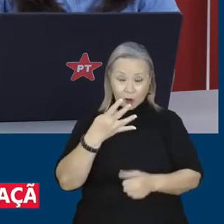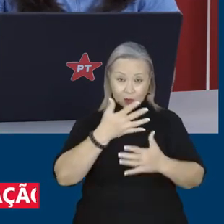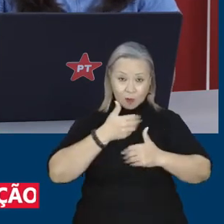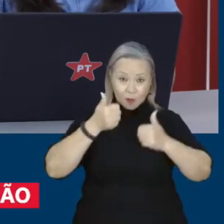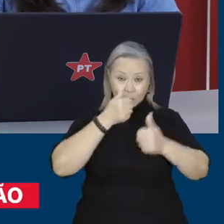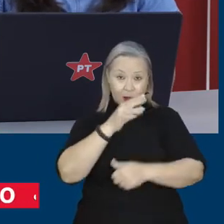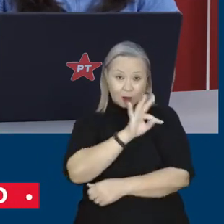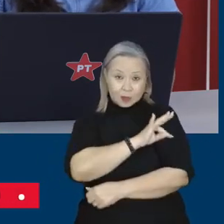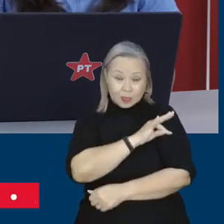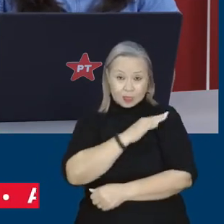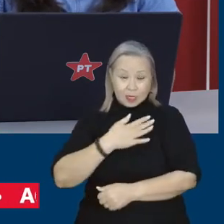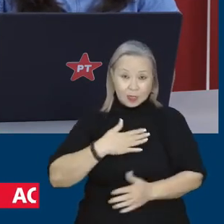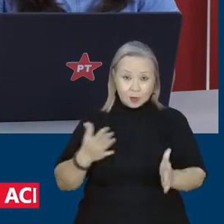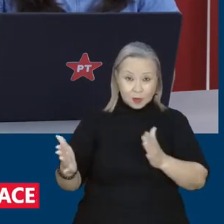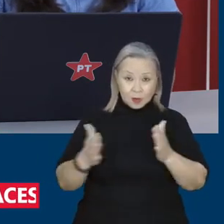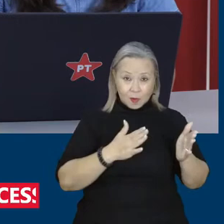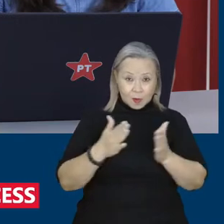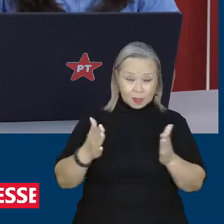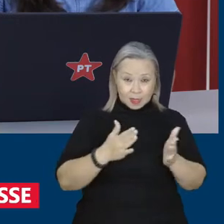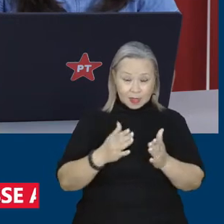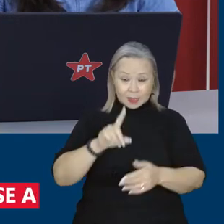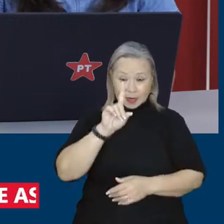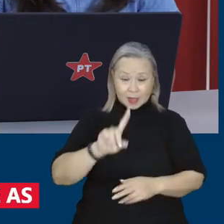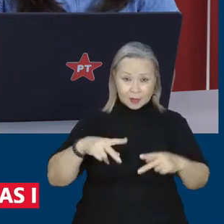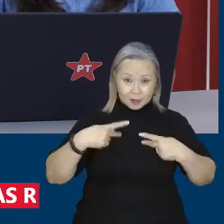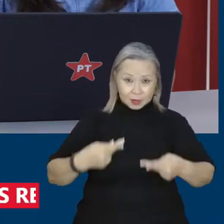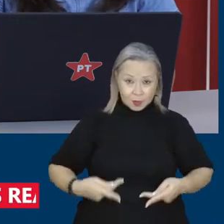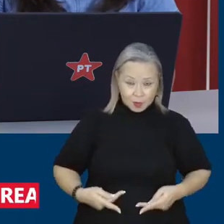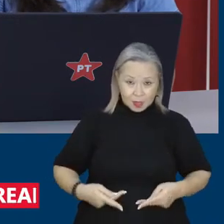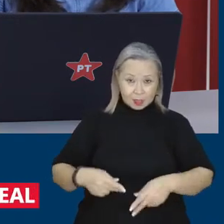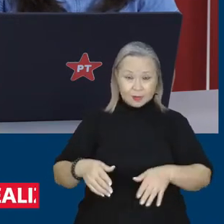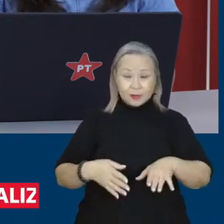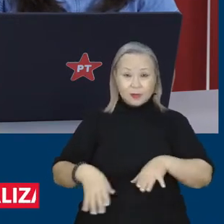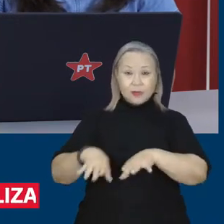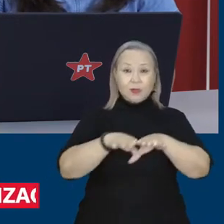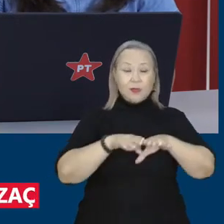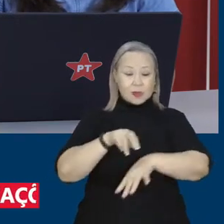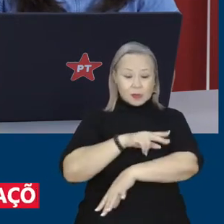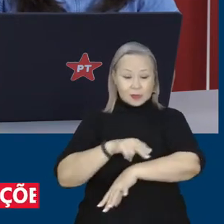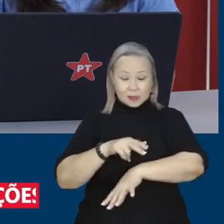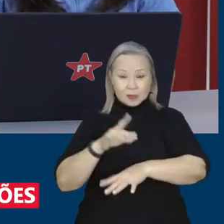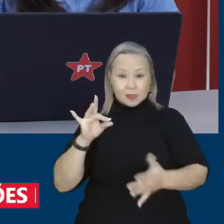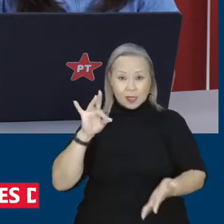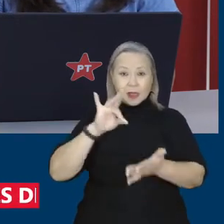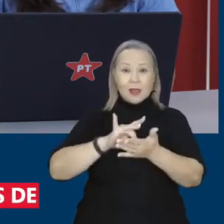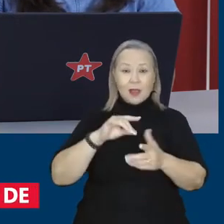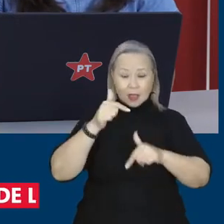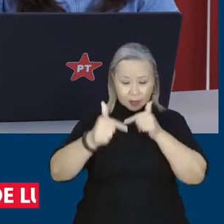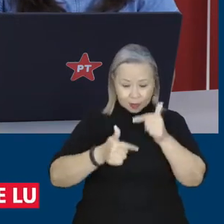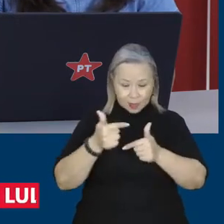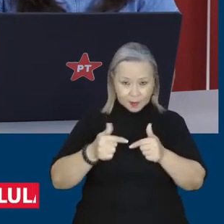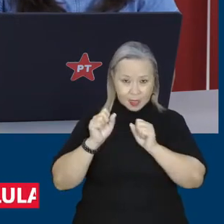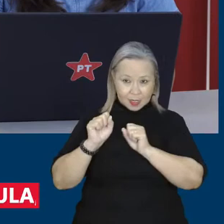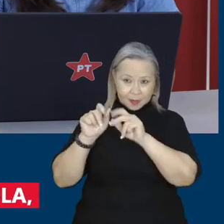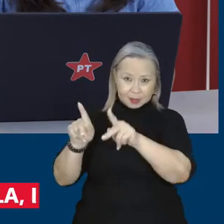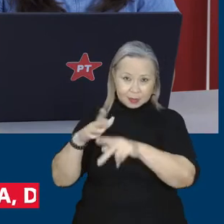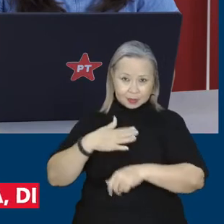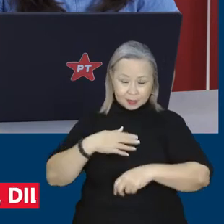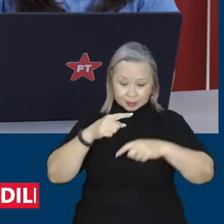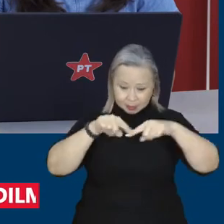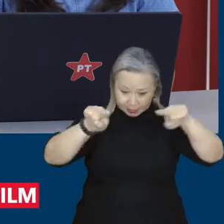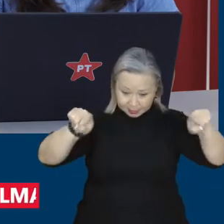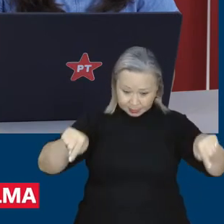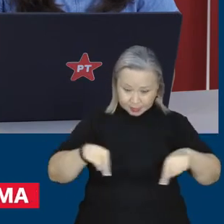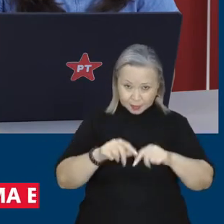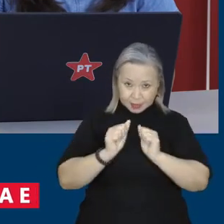mandato na área do Direitos Humanos a igualdade racial do mundo do trabalho e da Previdência estão do meu gabinete eu